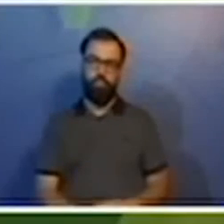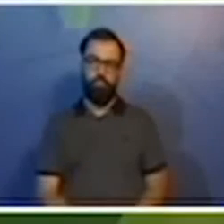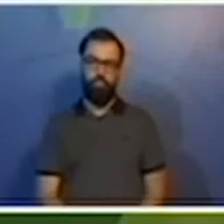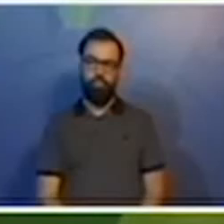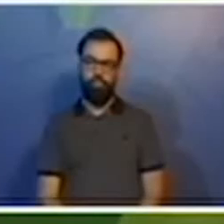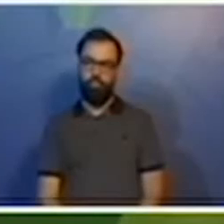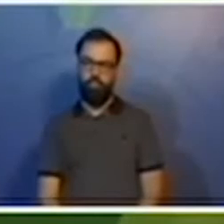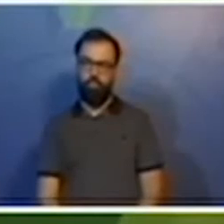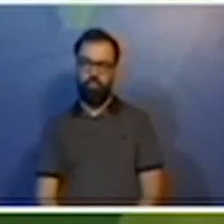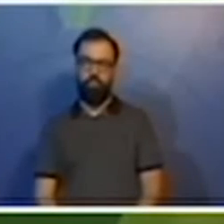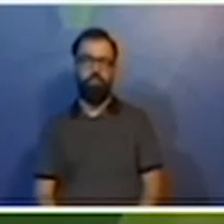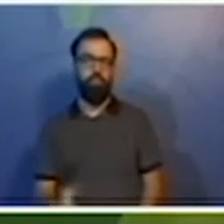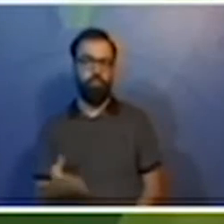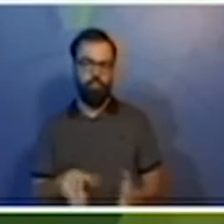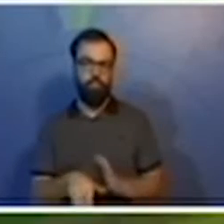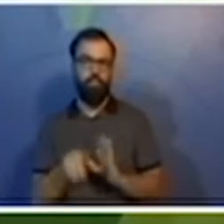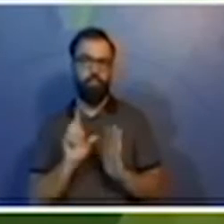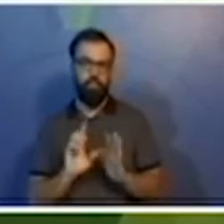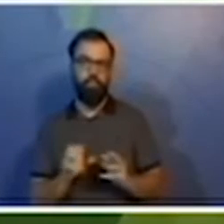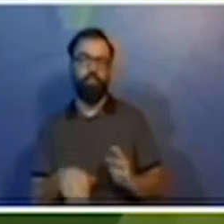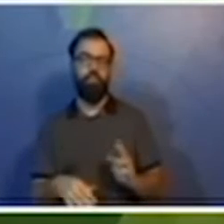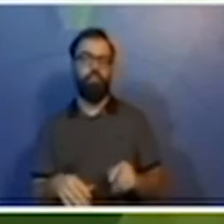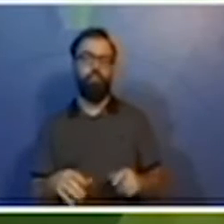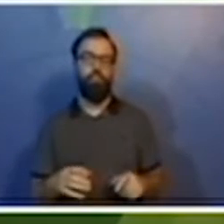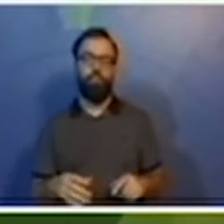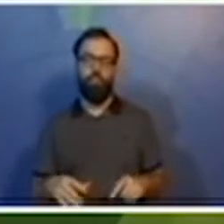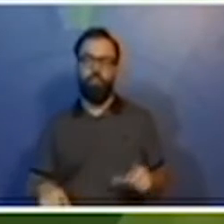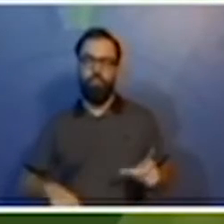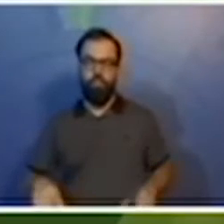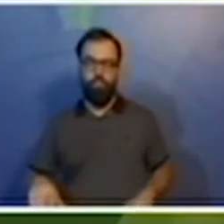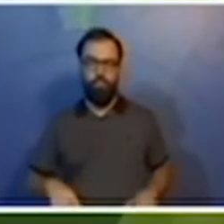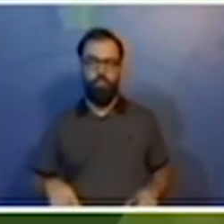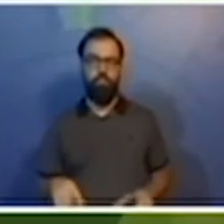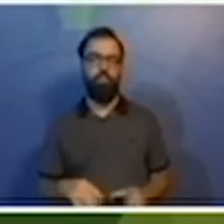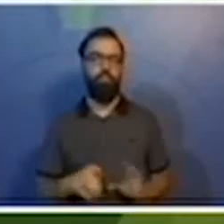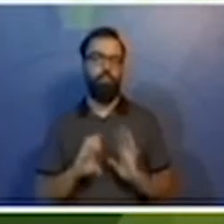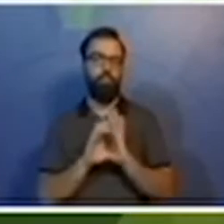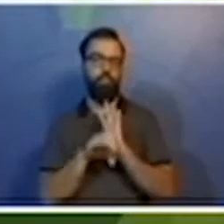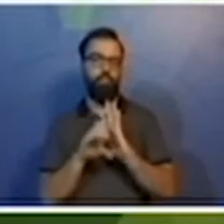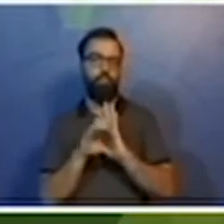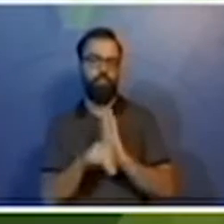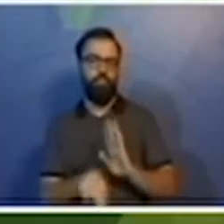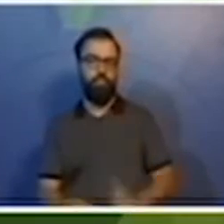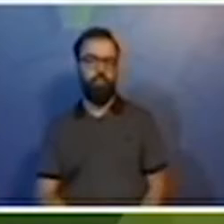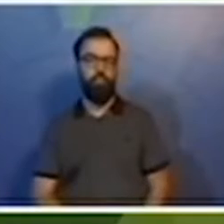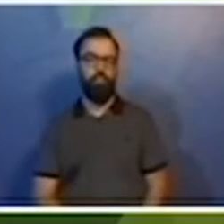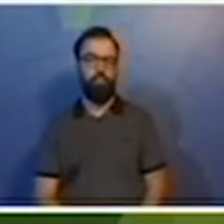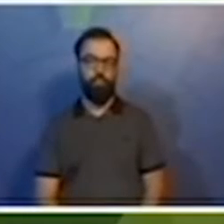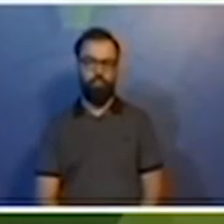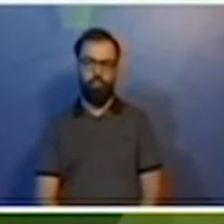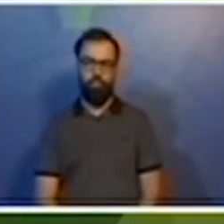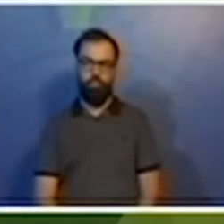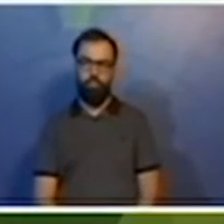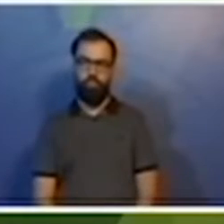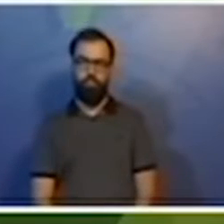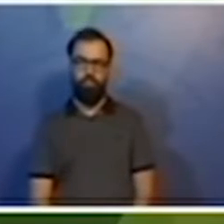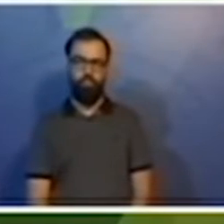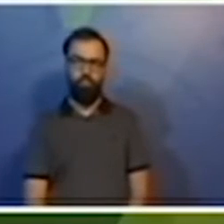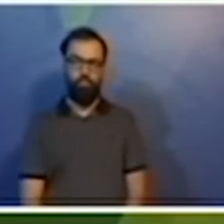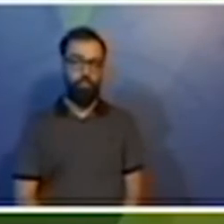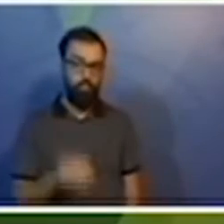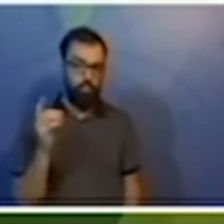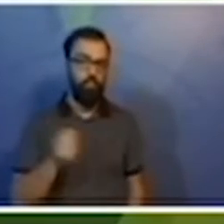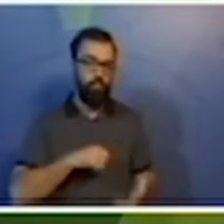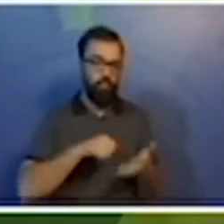a gente vai trabalhar com alguns conceitos aqui antes de passar para a linguagem algébrica. Está com o caderno